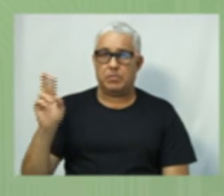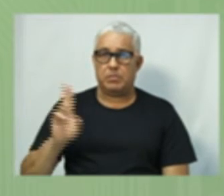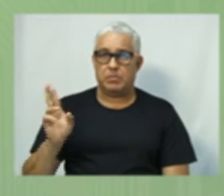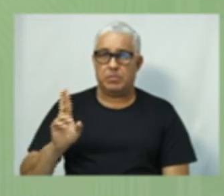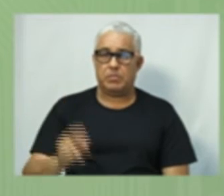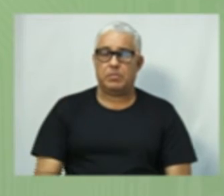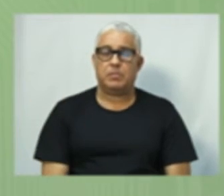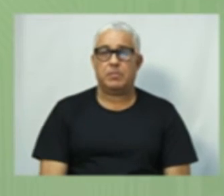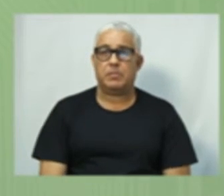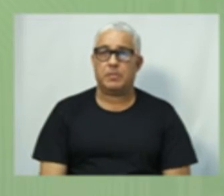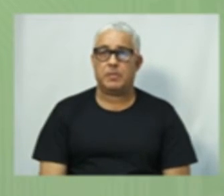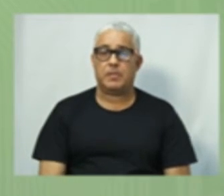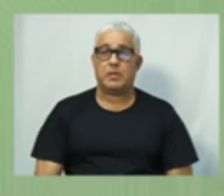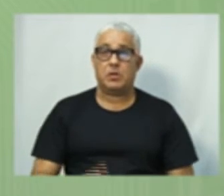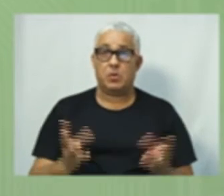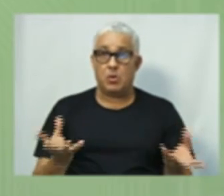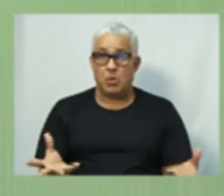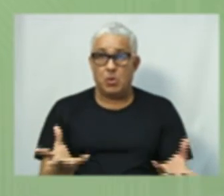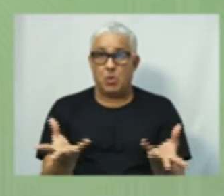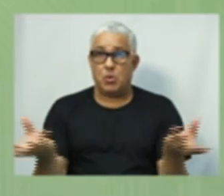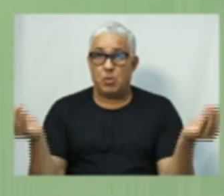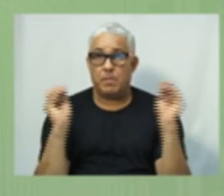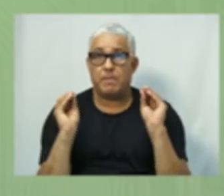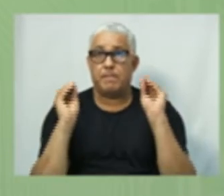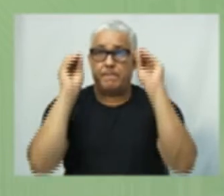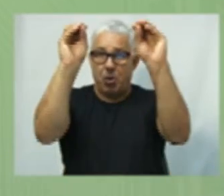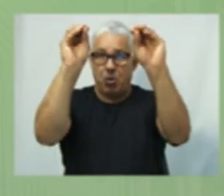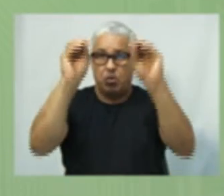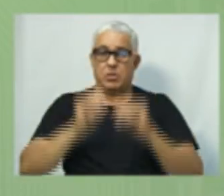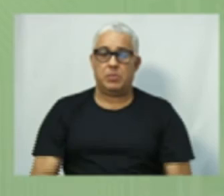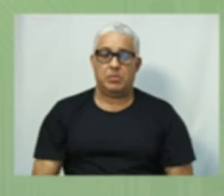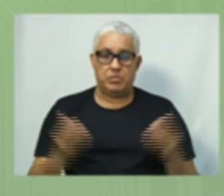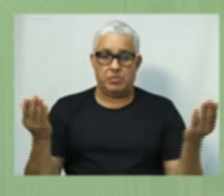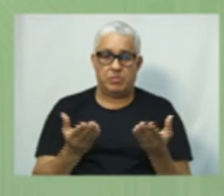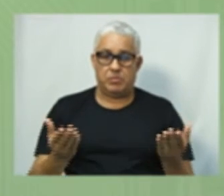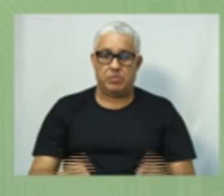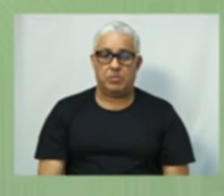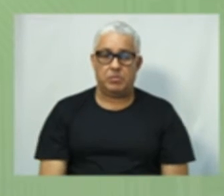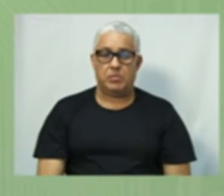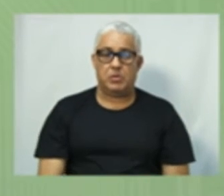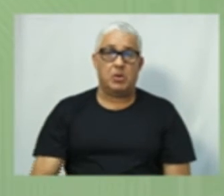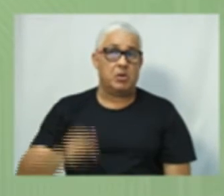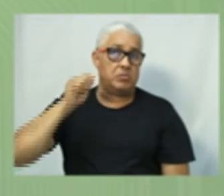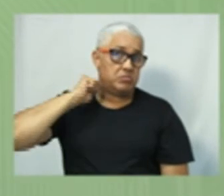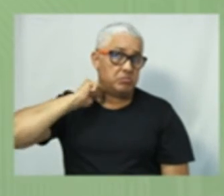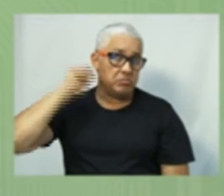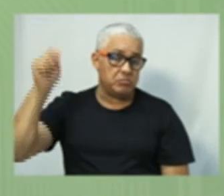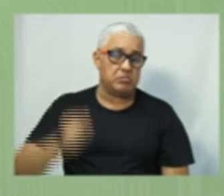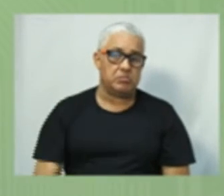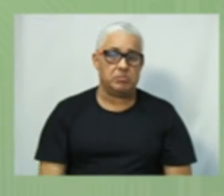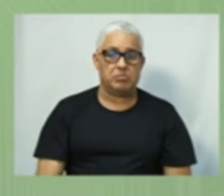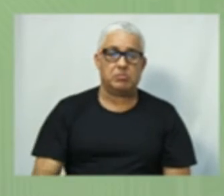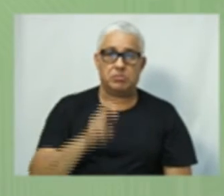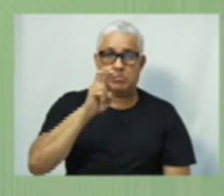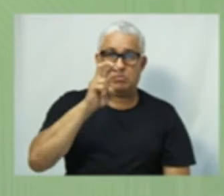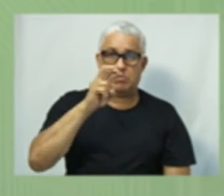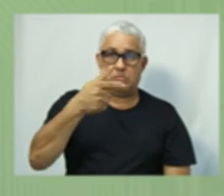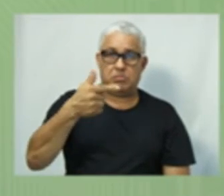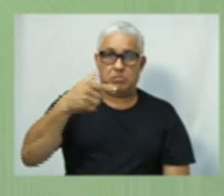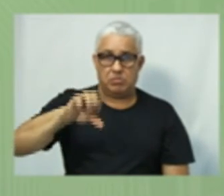2.550. Vamos jogar tudo lá na nossa tabela? Então tá aqui, ó. Abril será pago